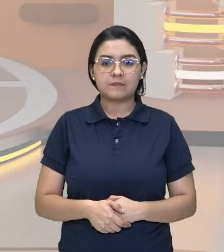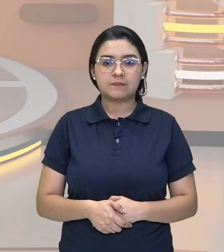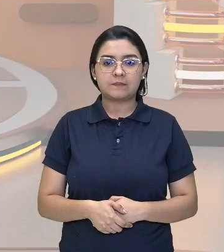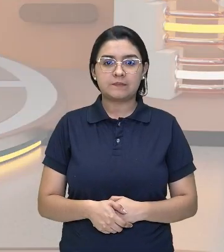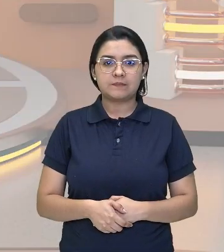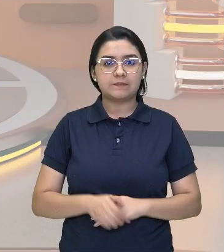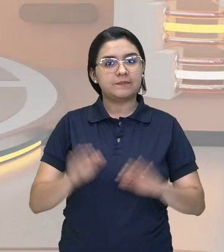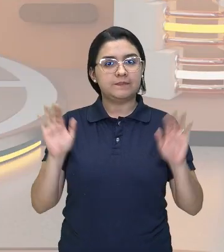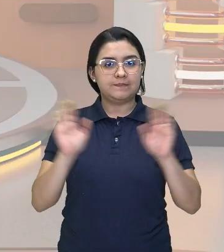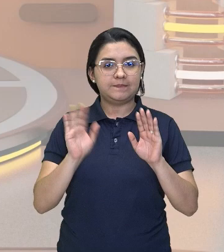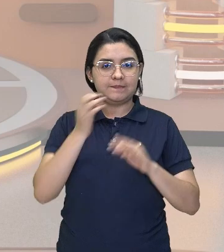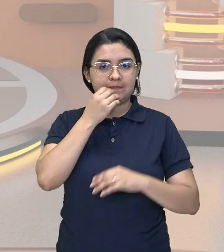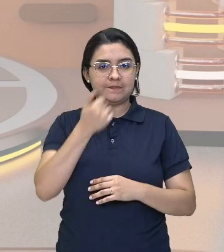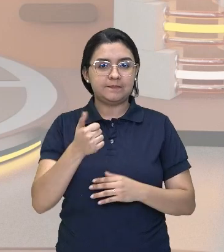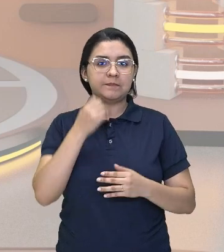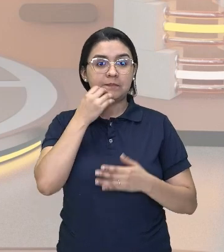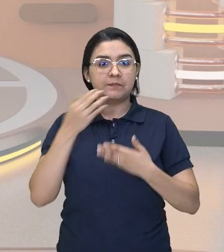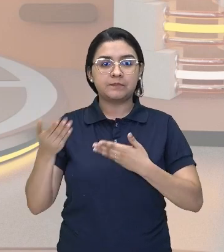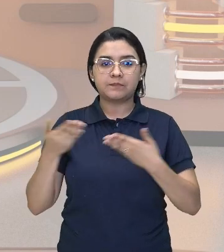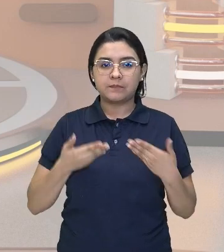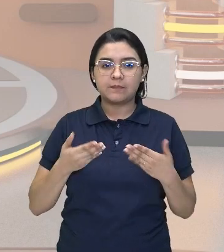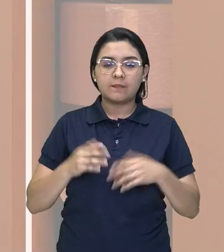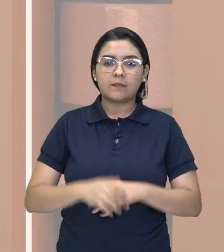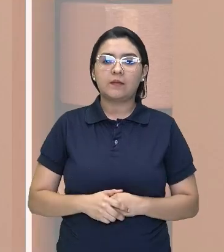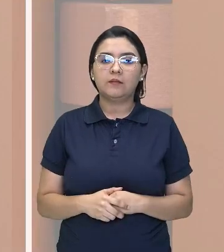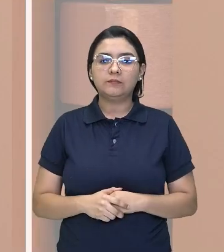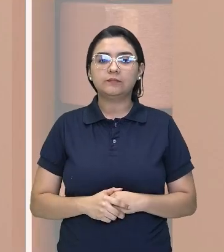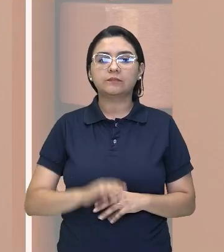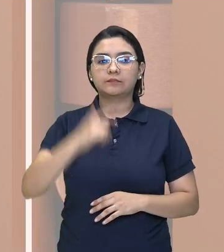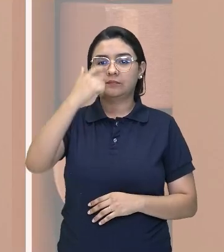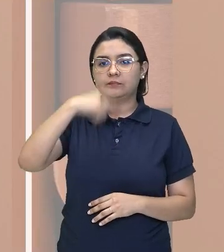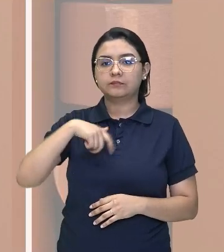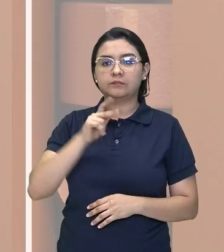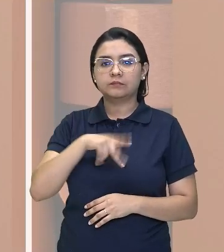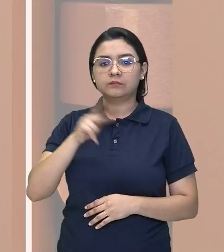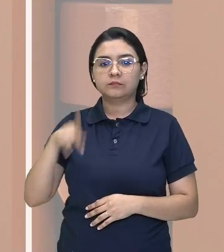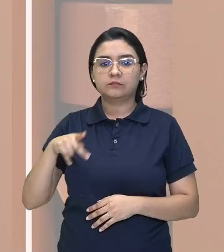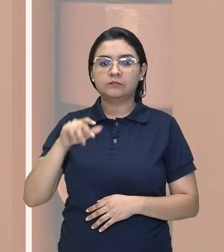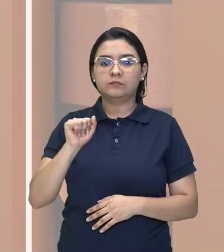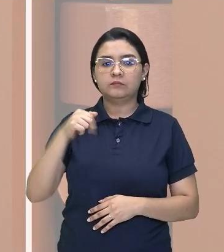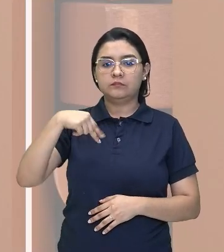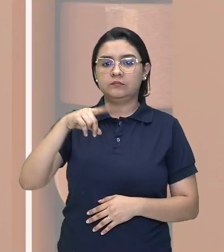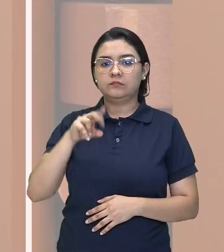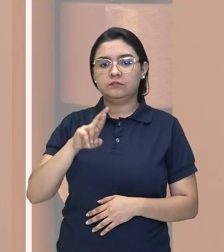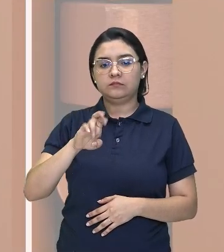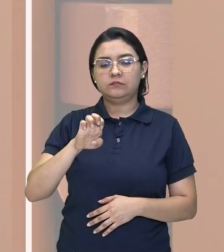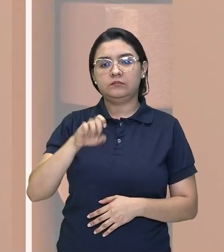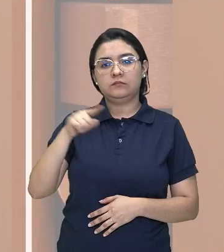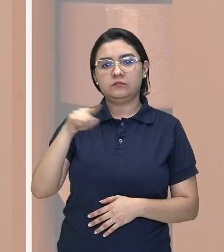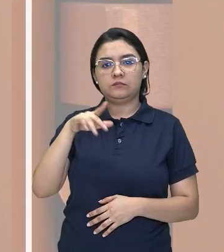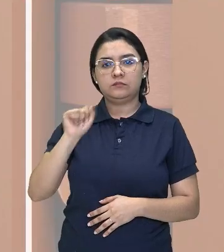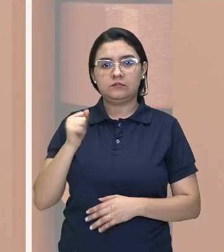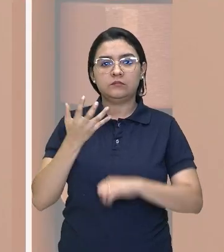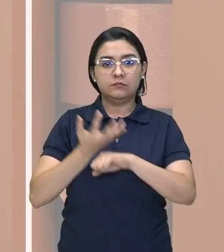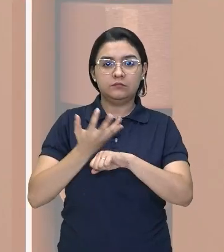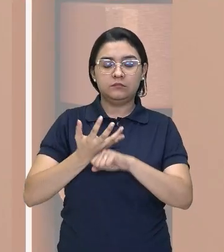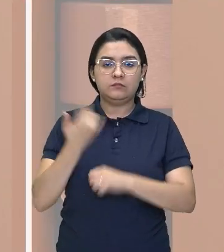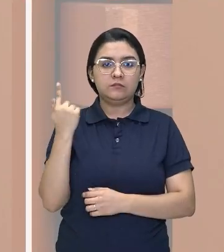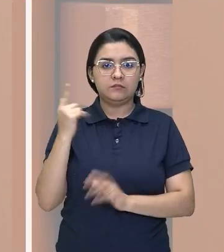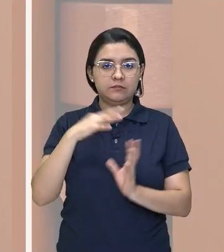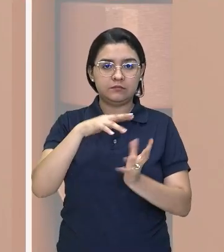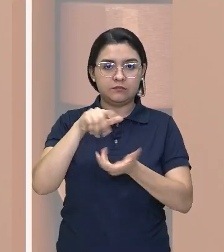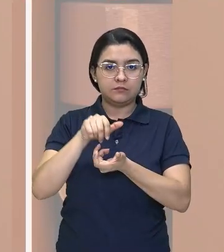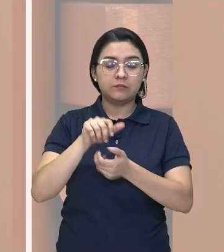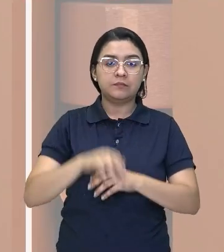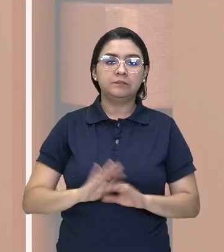Olá, tudo bem com vocês? Sejam todos bem-vindos. Sou a professora Andresa Xavier, professora do componente de